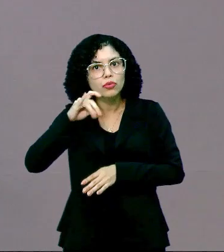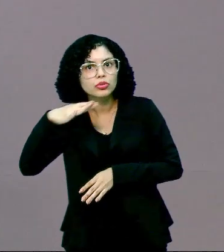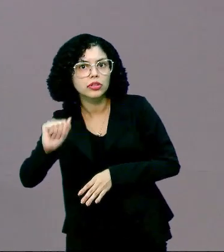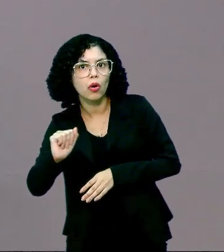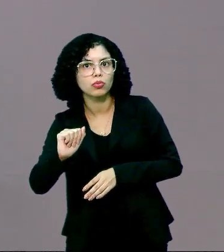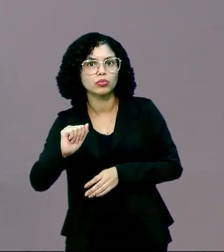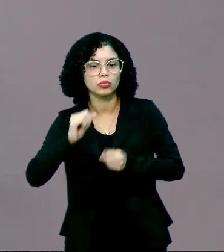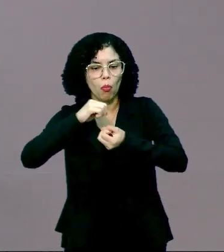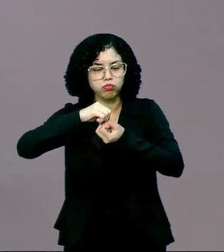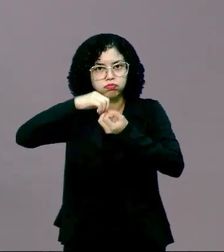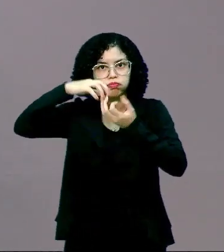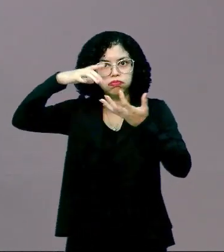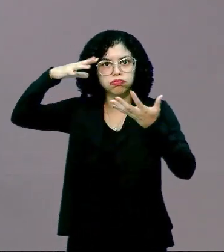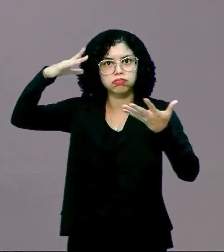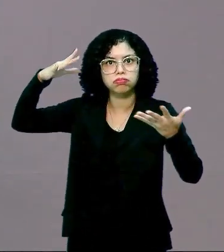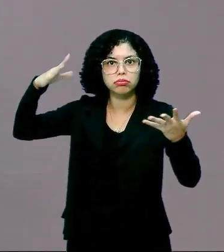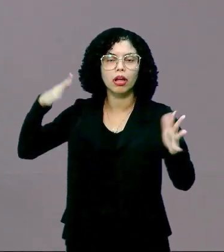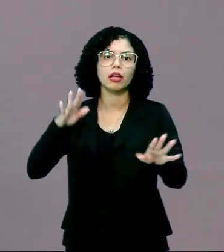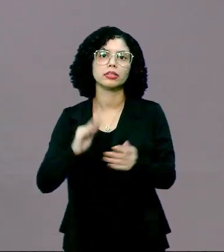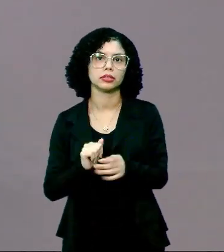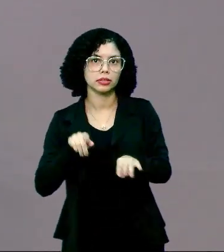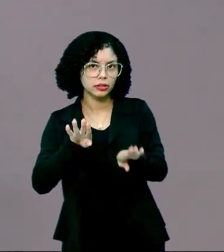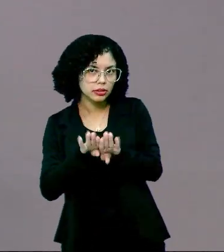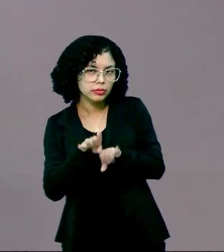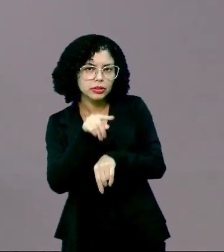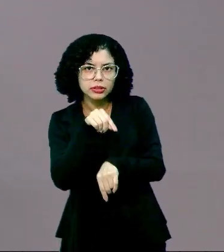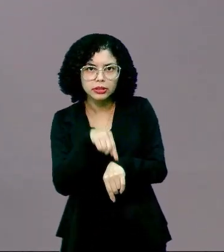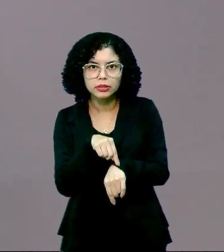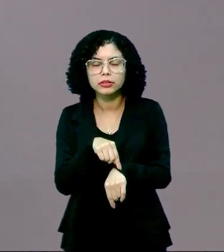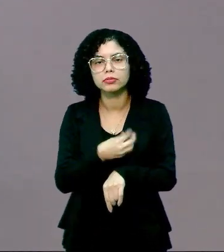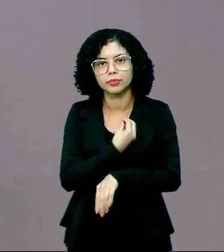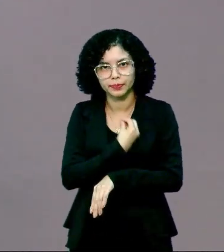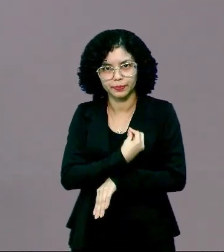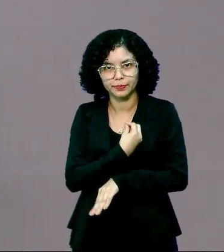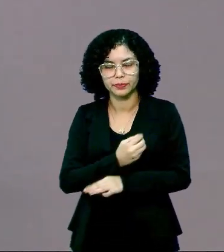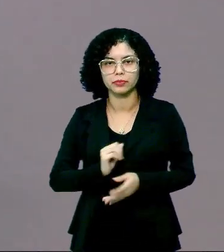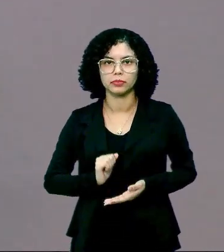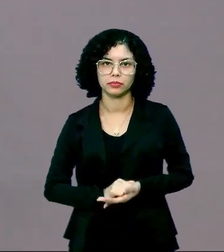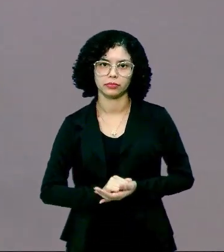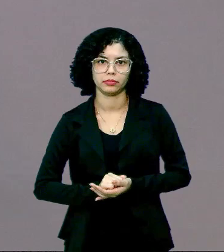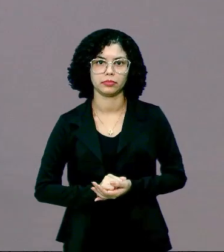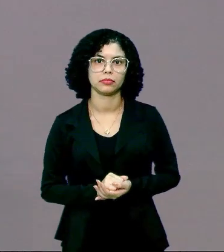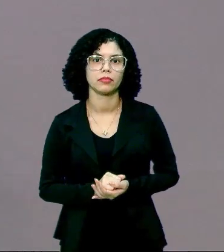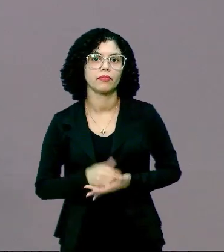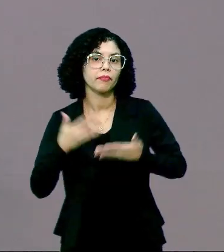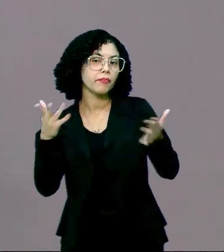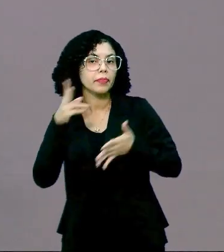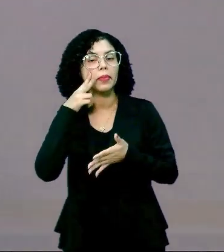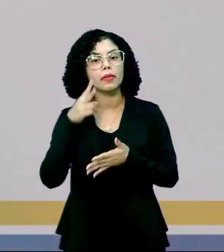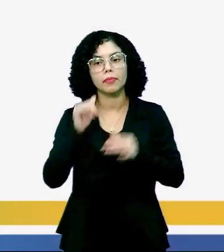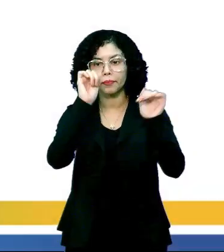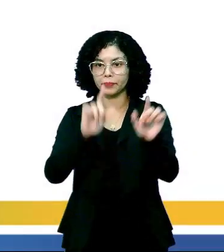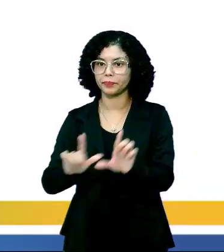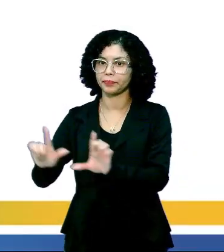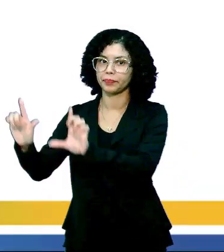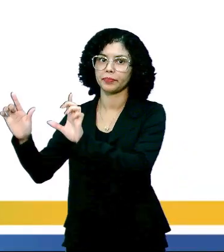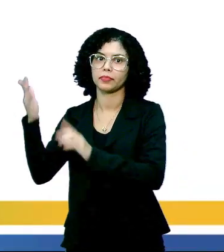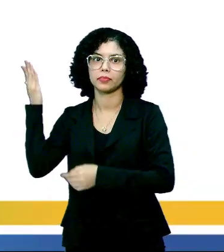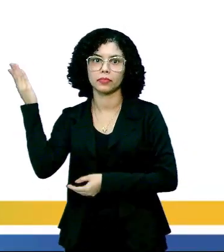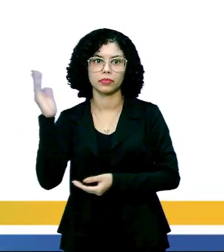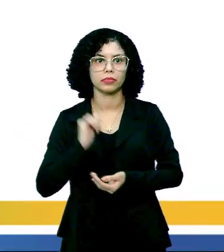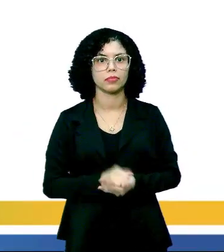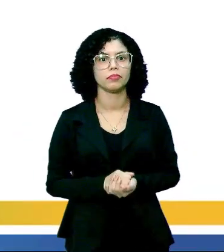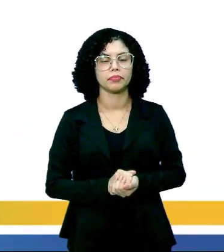nuclear e tempo de meia-vida. Então fica com a gente e acompanhe comigo essas duas aulas. Bom, veja aí na tela que nós